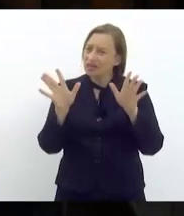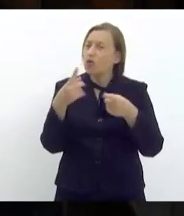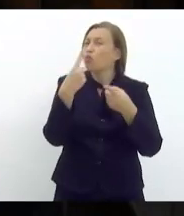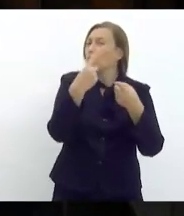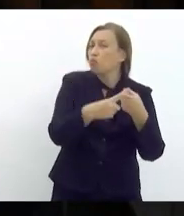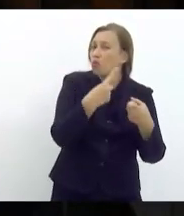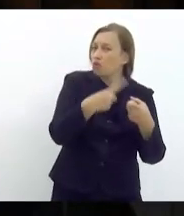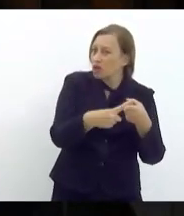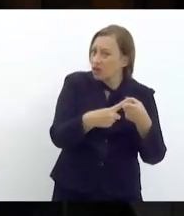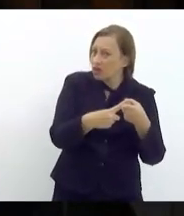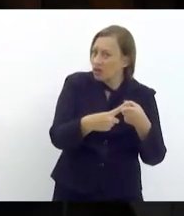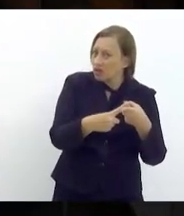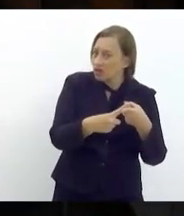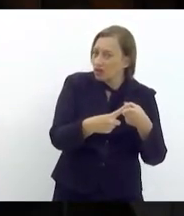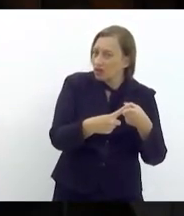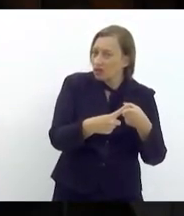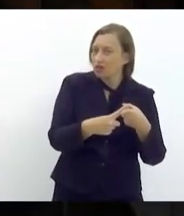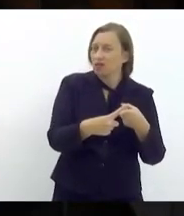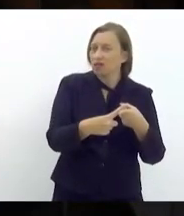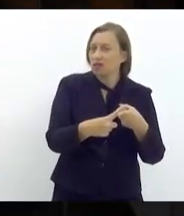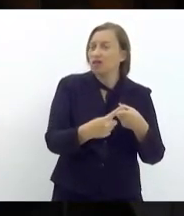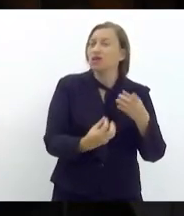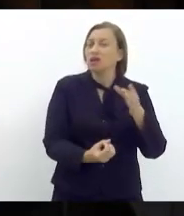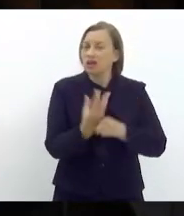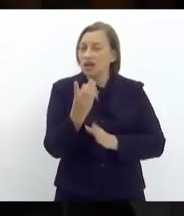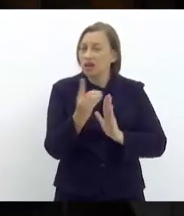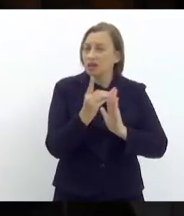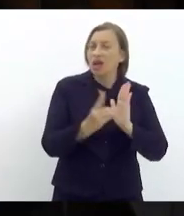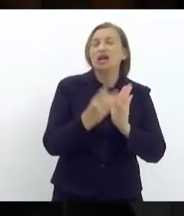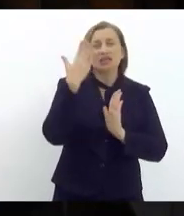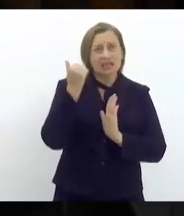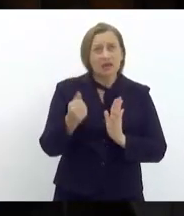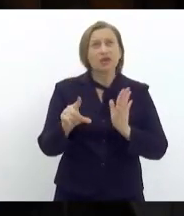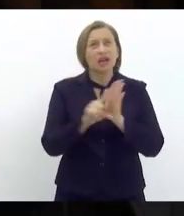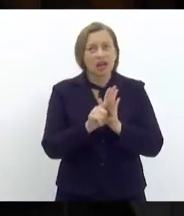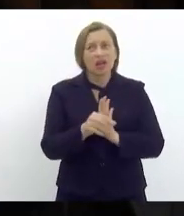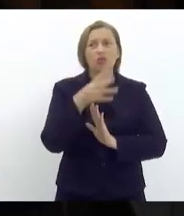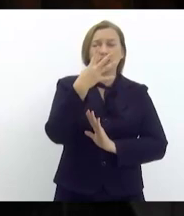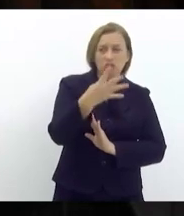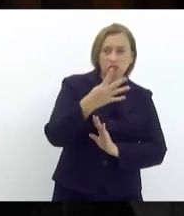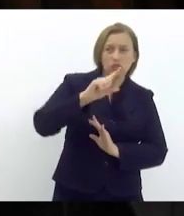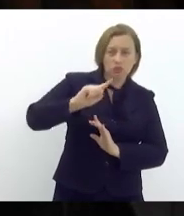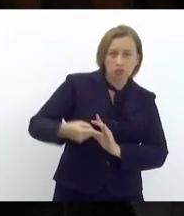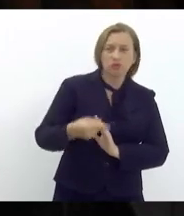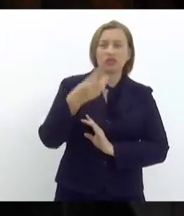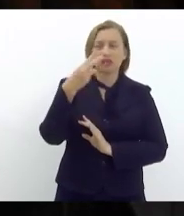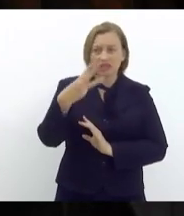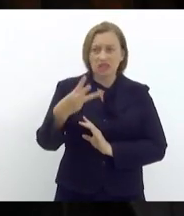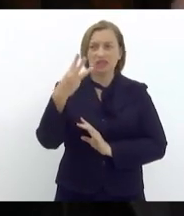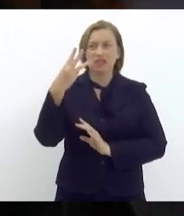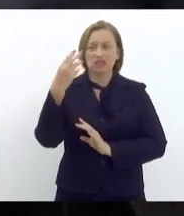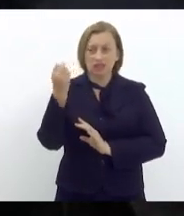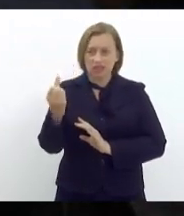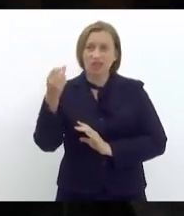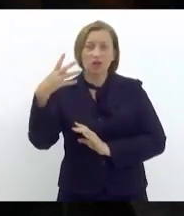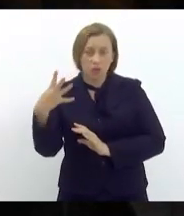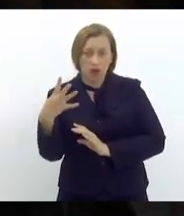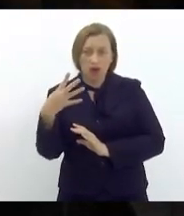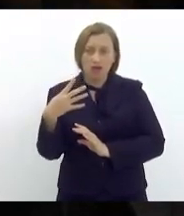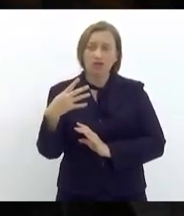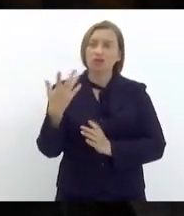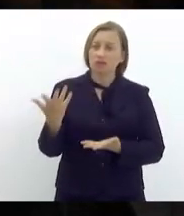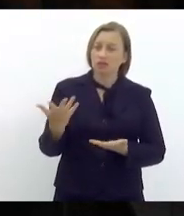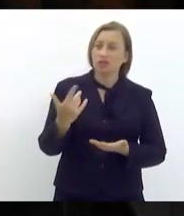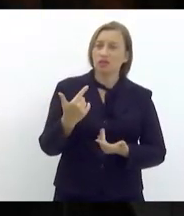porquê desse contingenciamento a gente sabe que a lei 4.364 prevê o